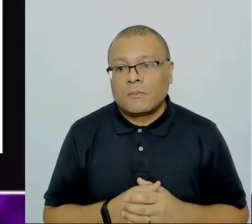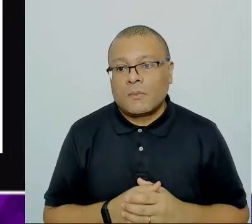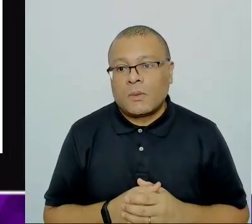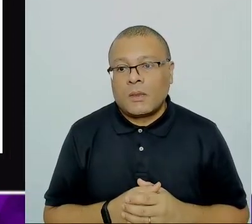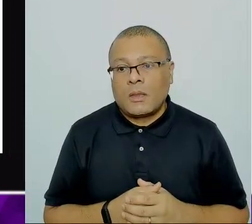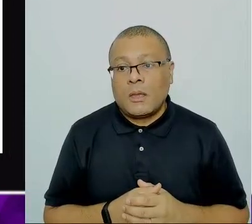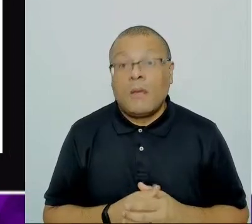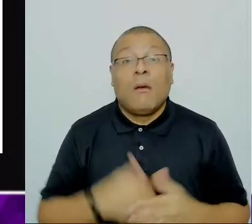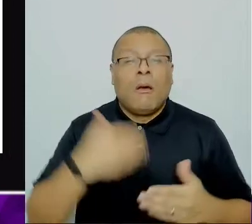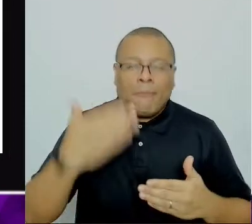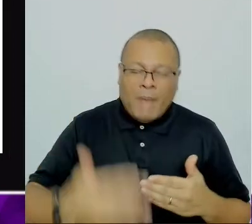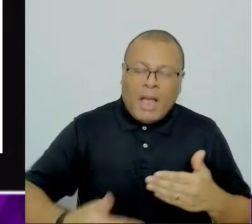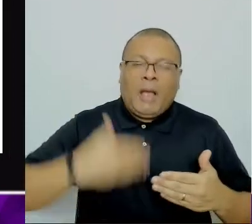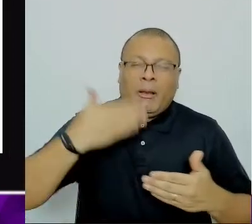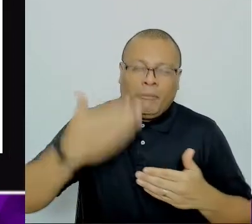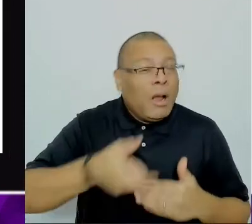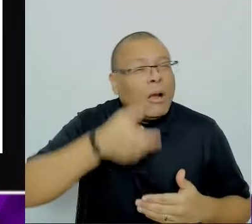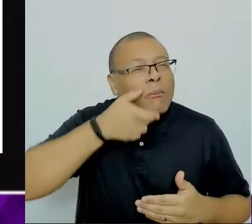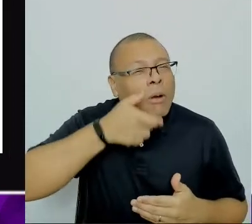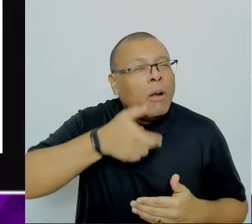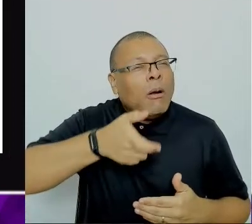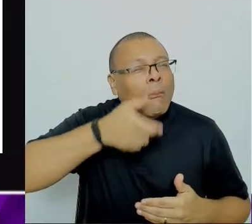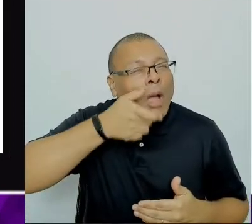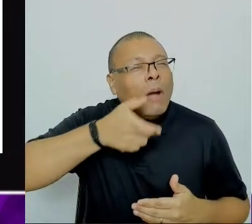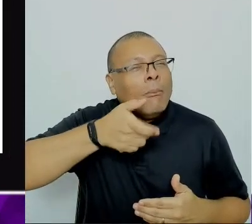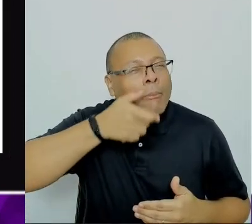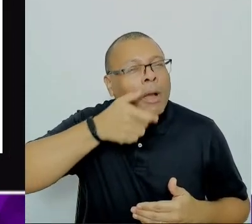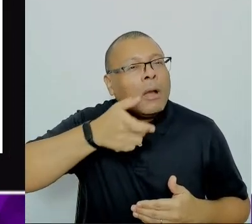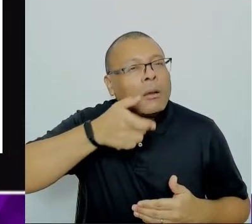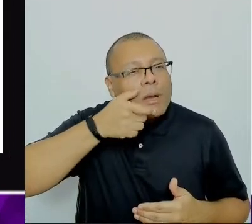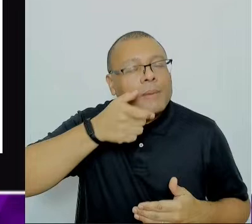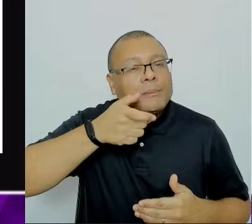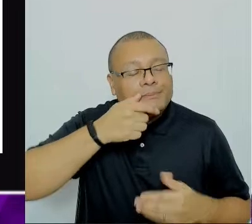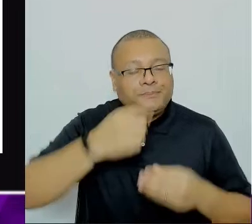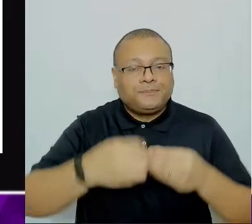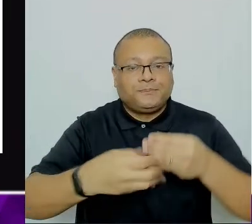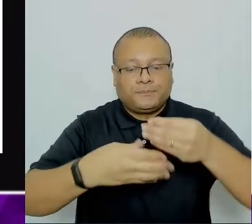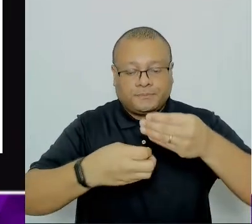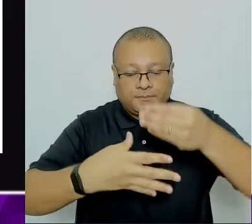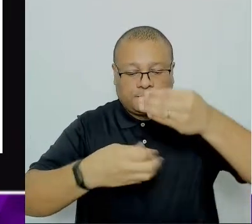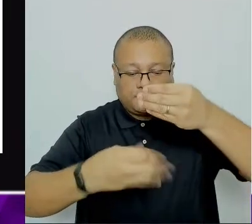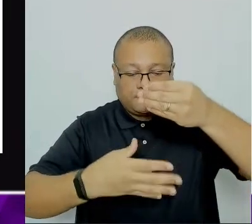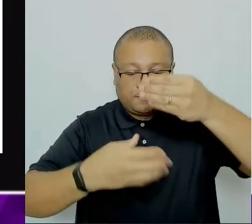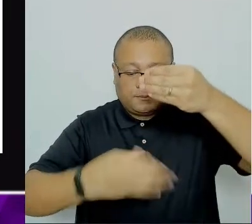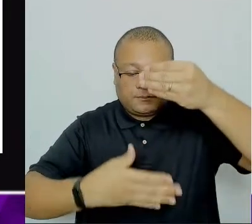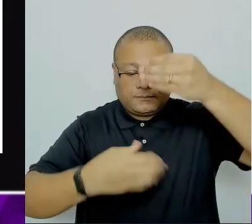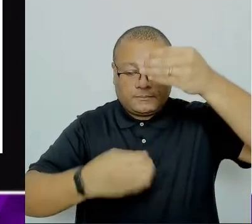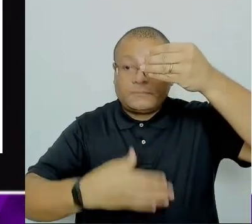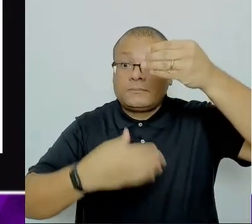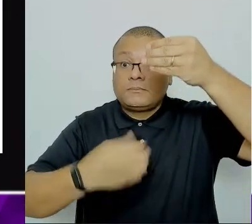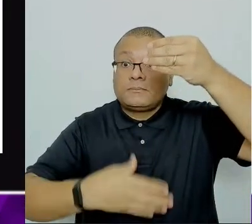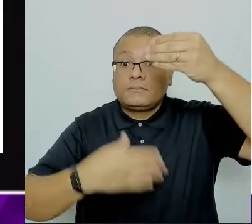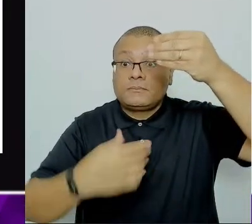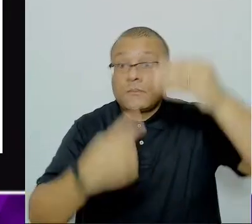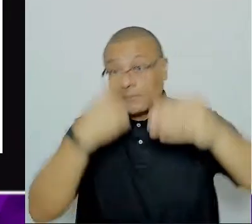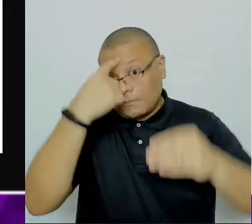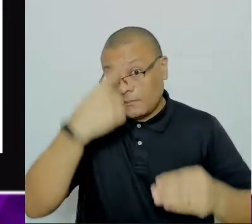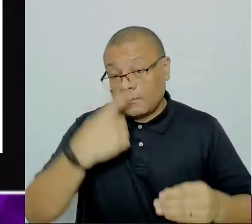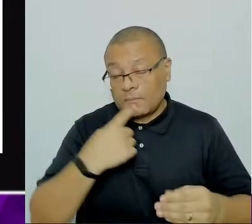cada vez que a gente assistir mais filmes, ele vai começar a sugerir filmes para vocês, mas de acordo com o seu